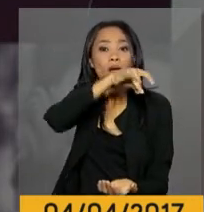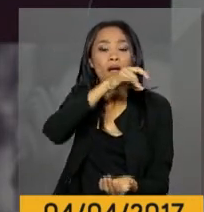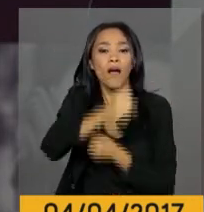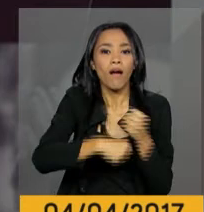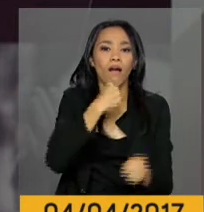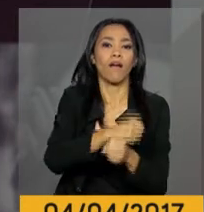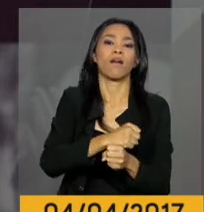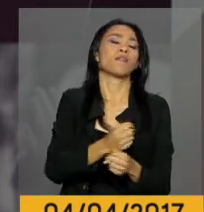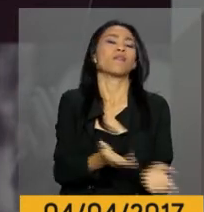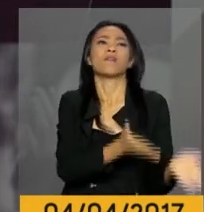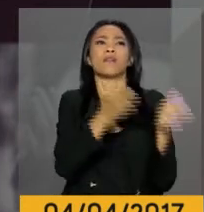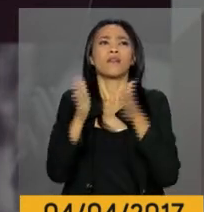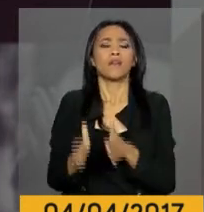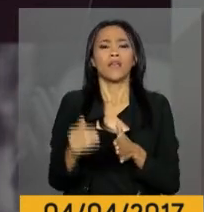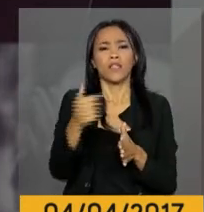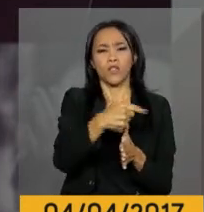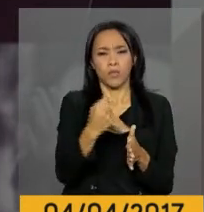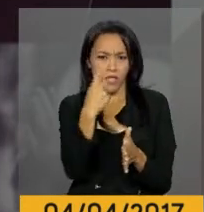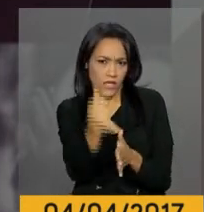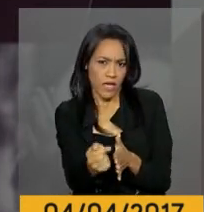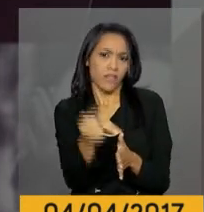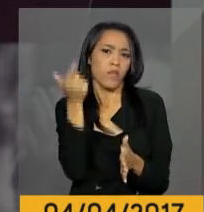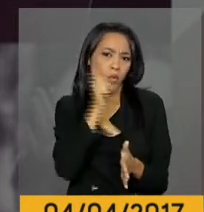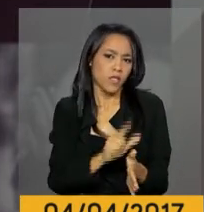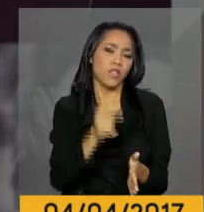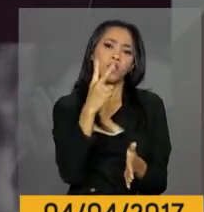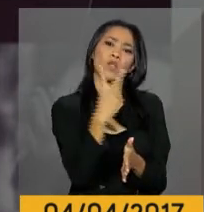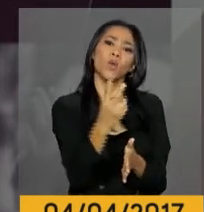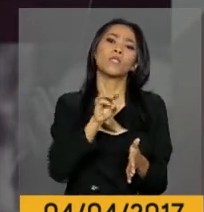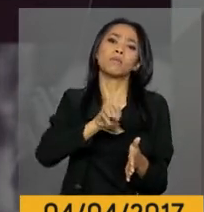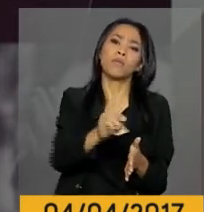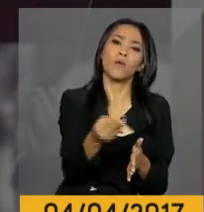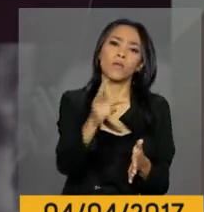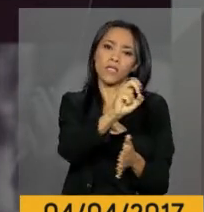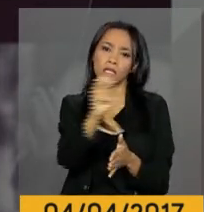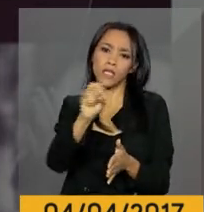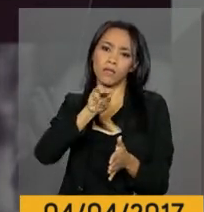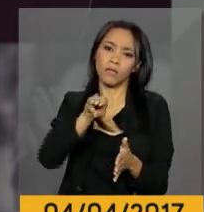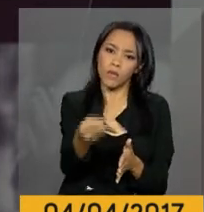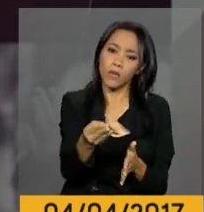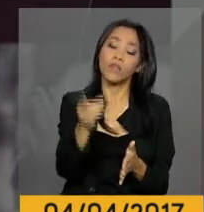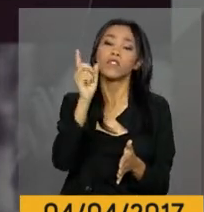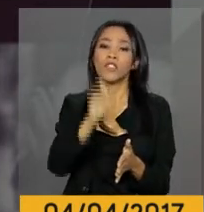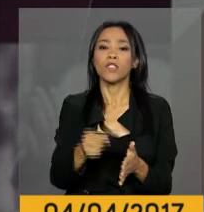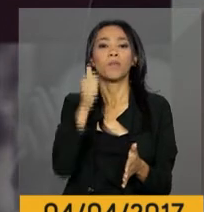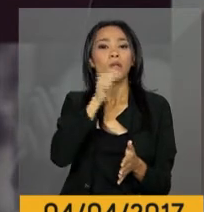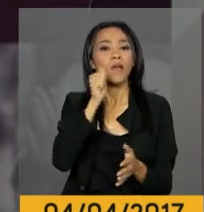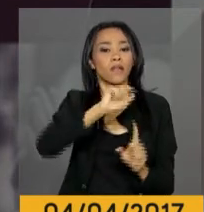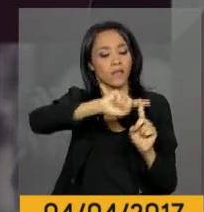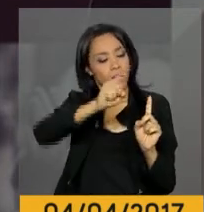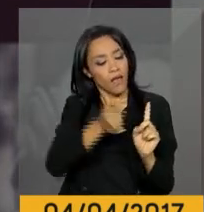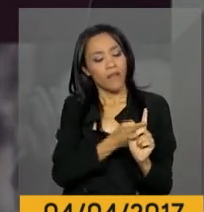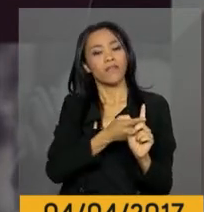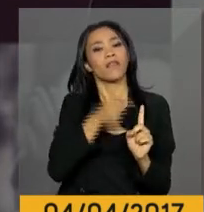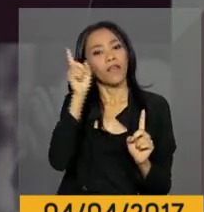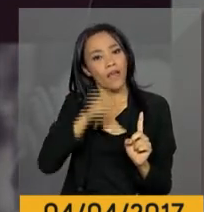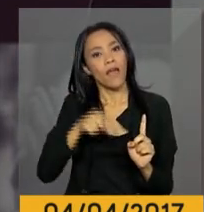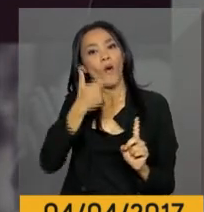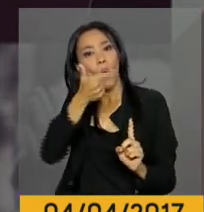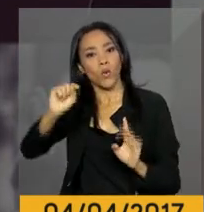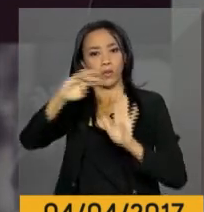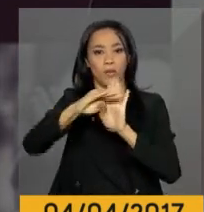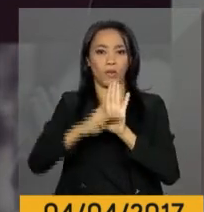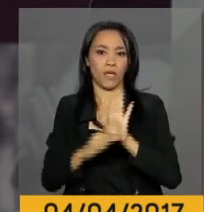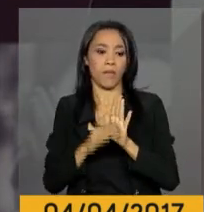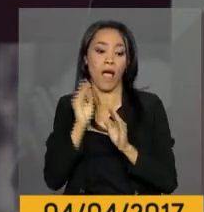2017, devemos chegar a 2,5 milhões de gestantes atendidas pelo programa Rede Cegonha, para atenção